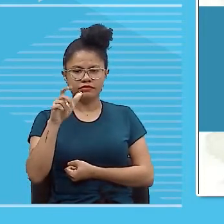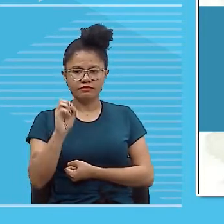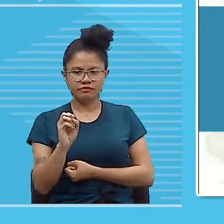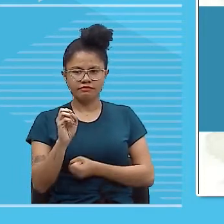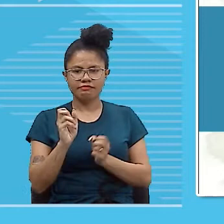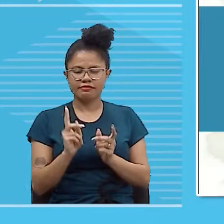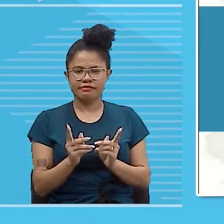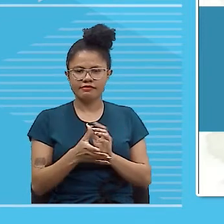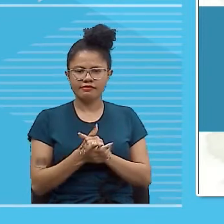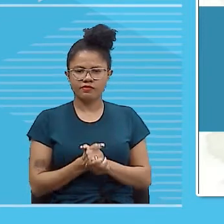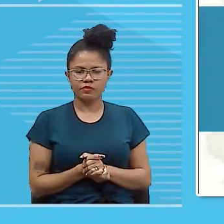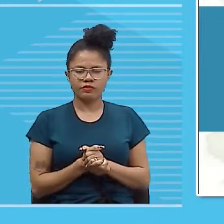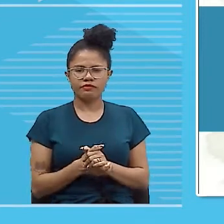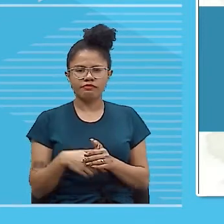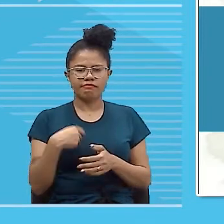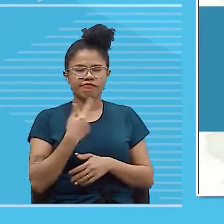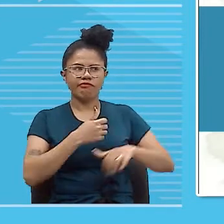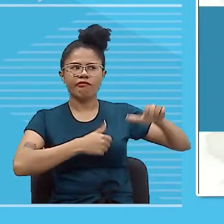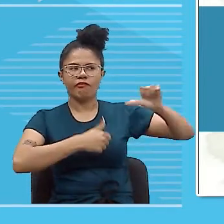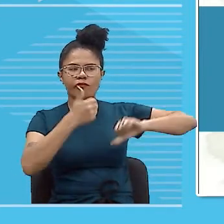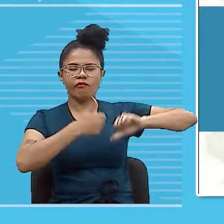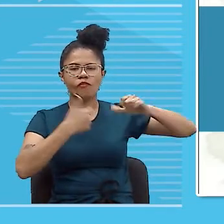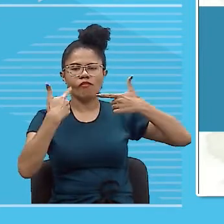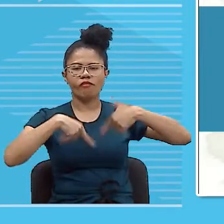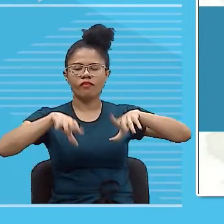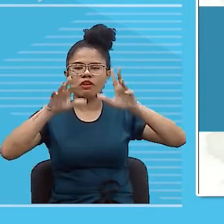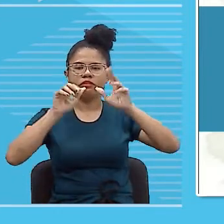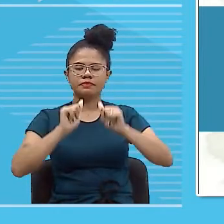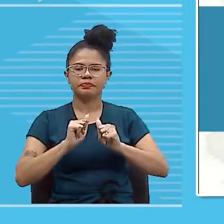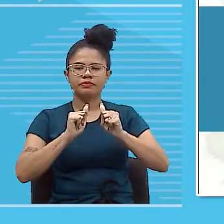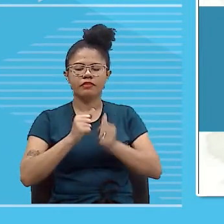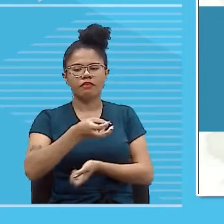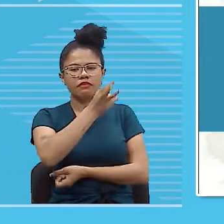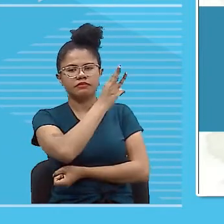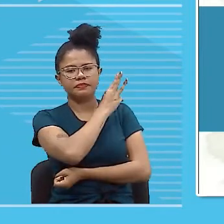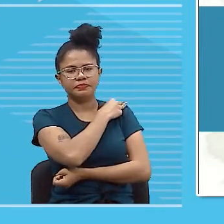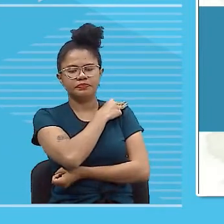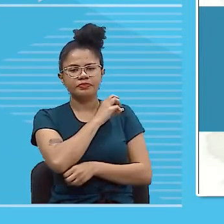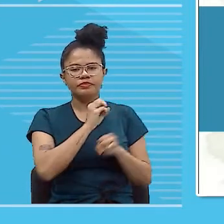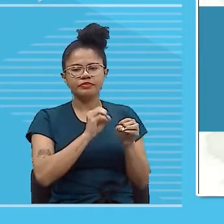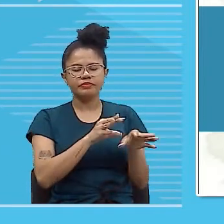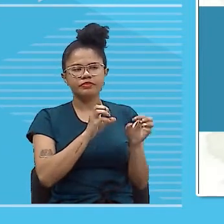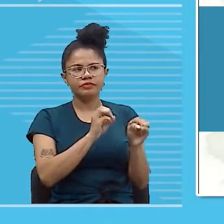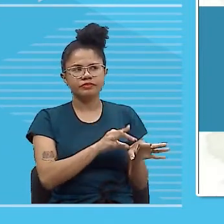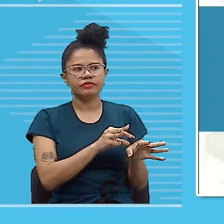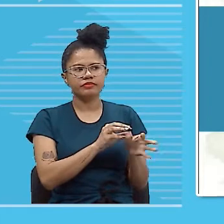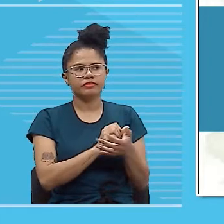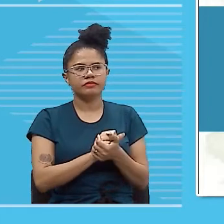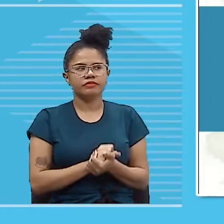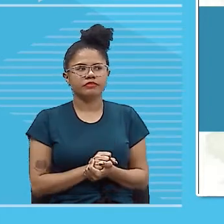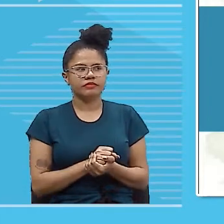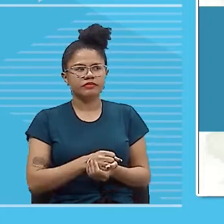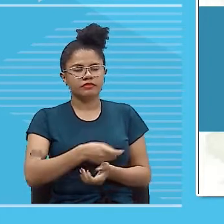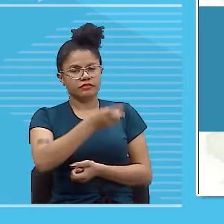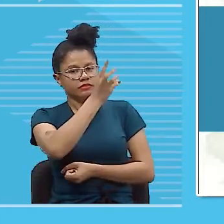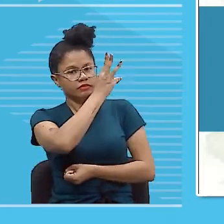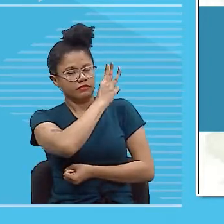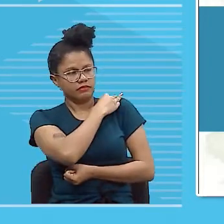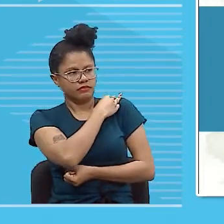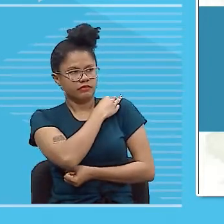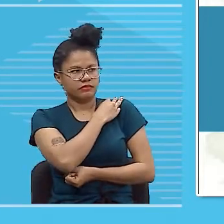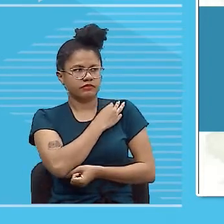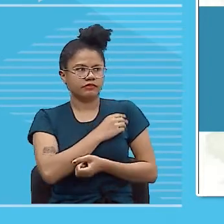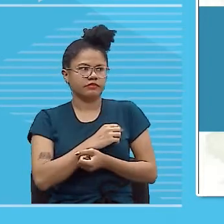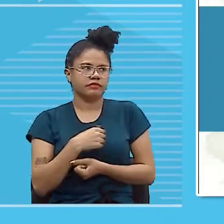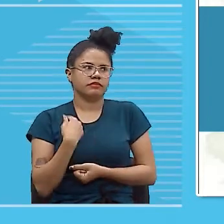de análise linguística terceira série ensino médio canal educação o Professor Fernando Santos